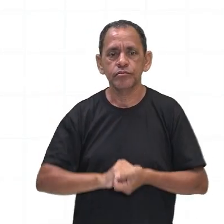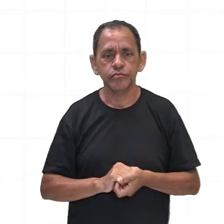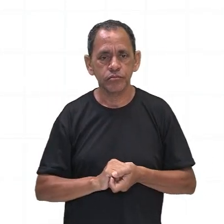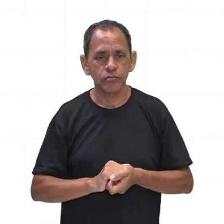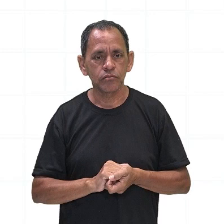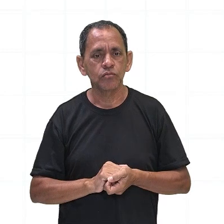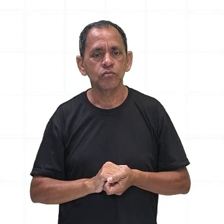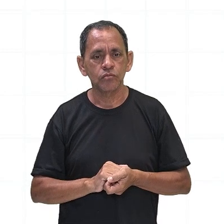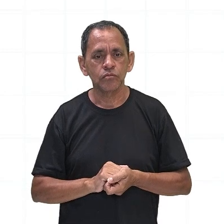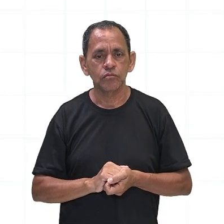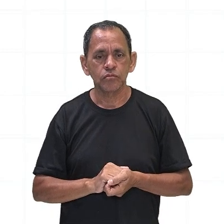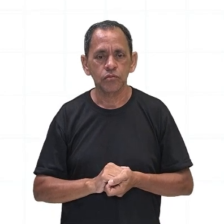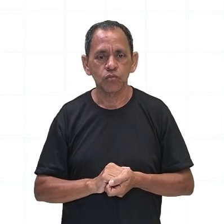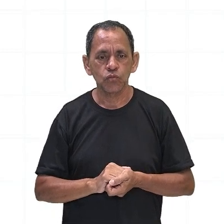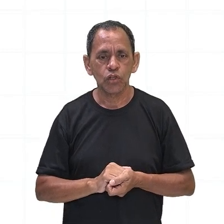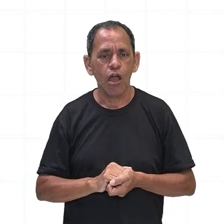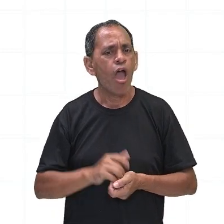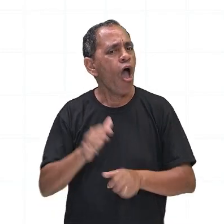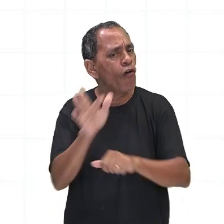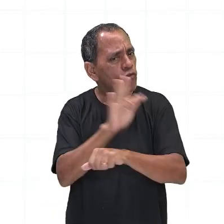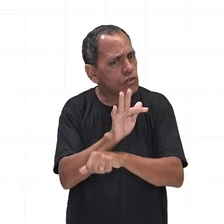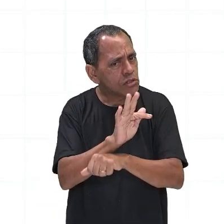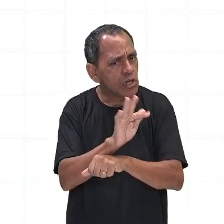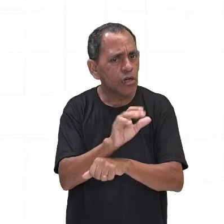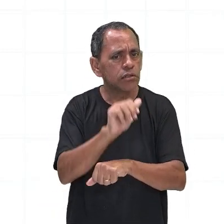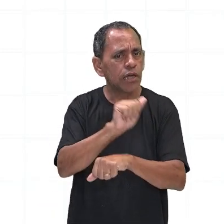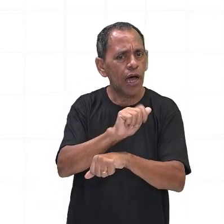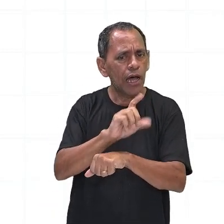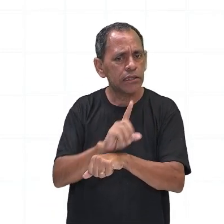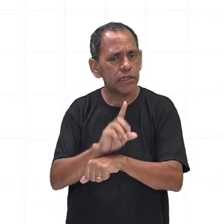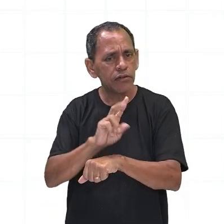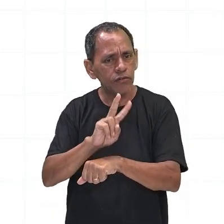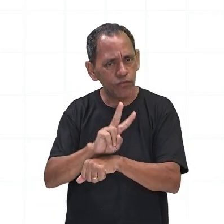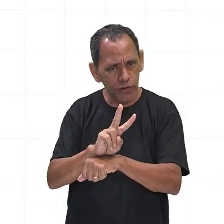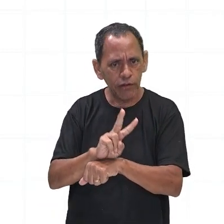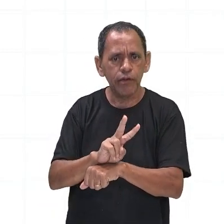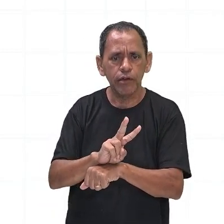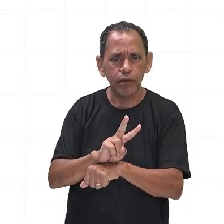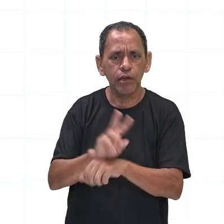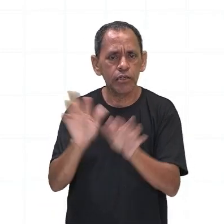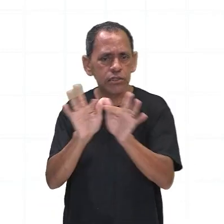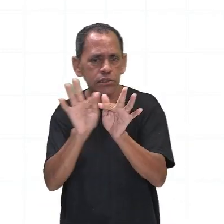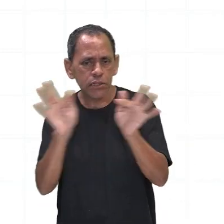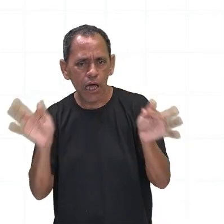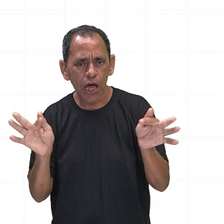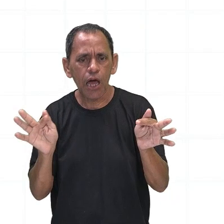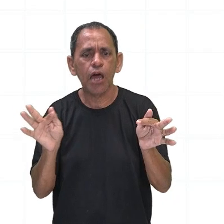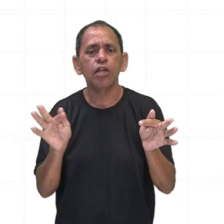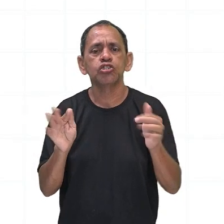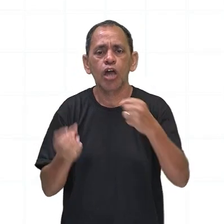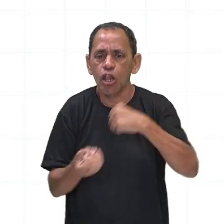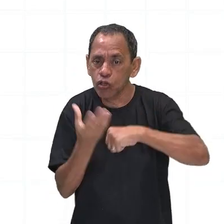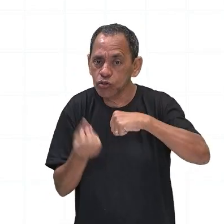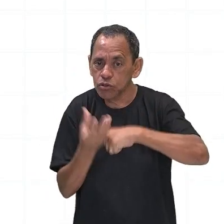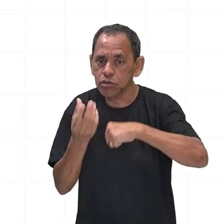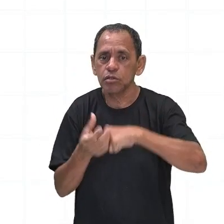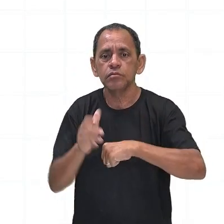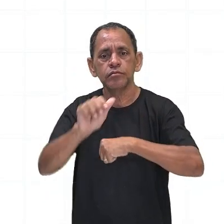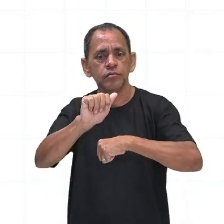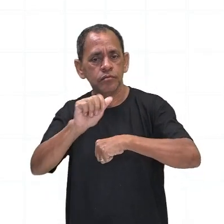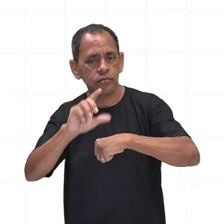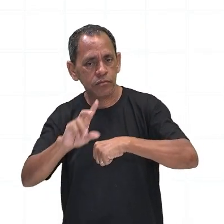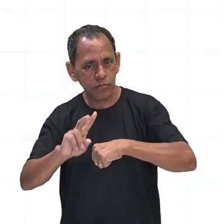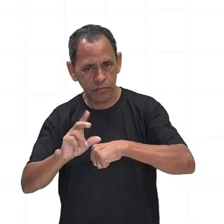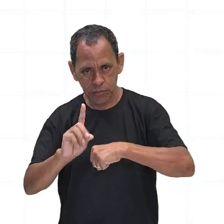adverbial, certo? Que é a função do advérbio, é uma função sintática exercida pelos advérbios e locuções adverbiais. Só relembrando, as